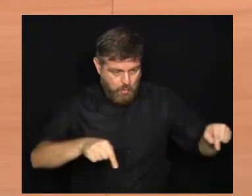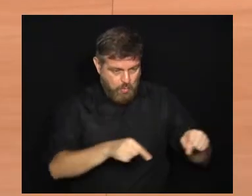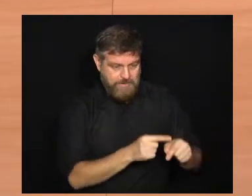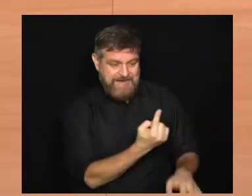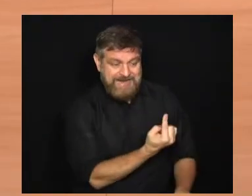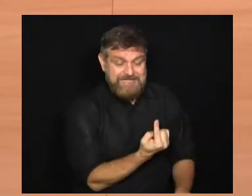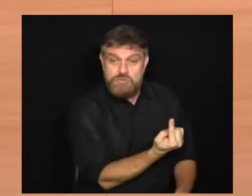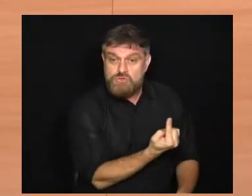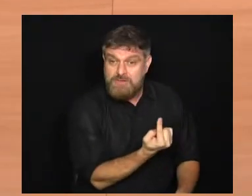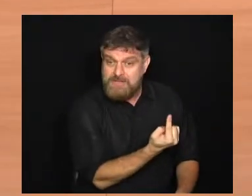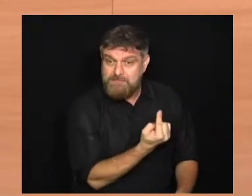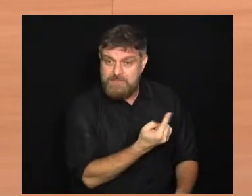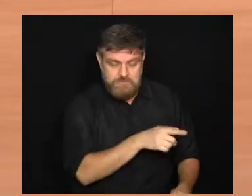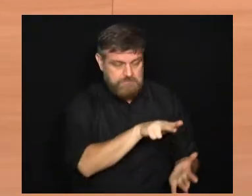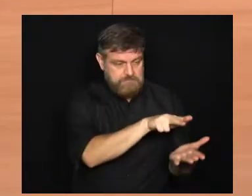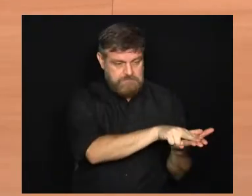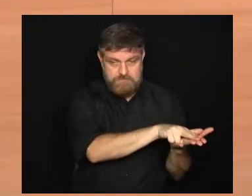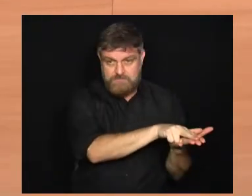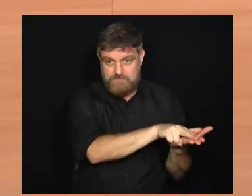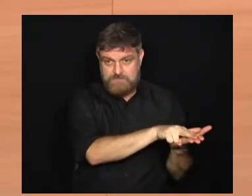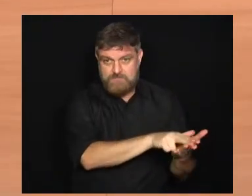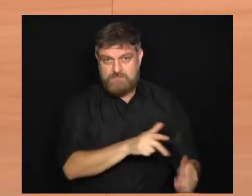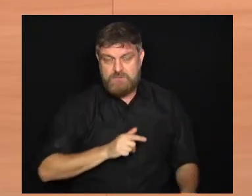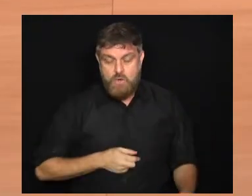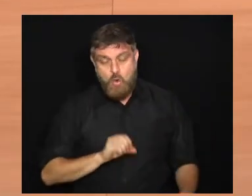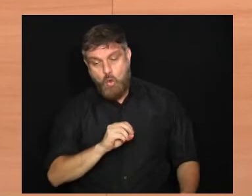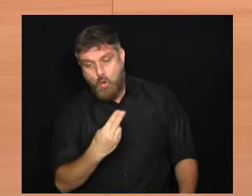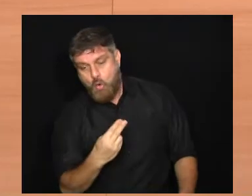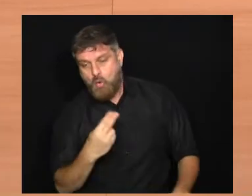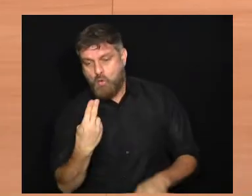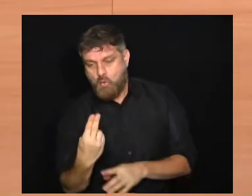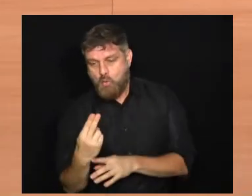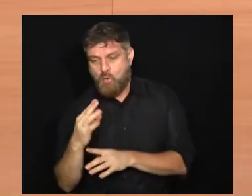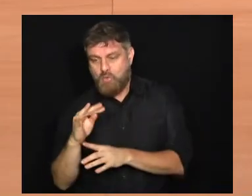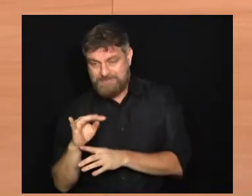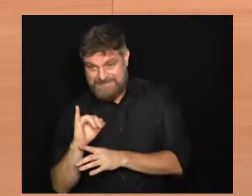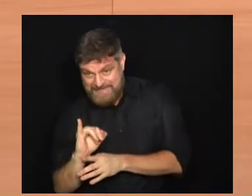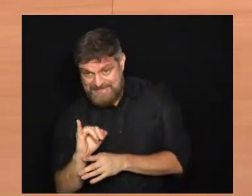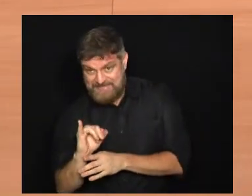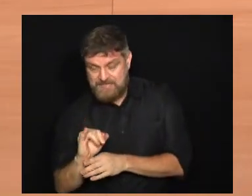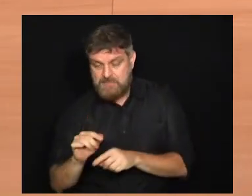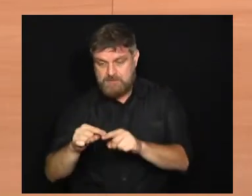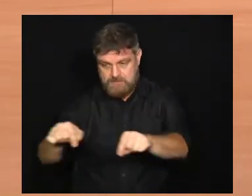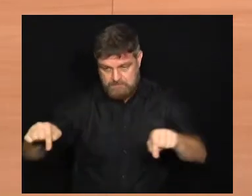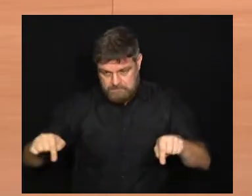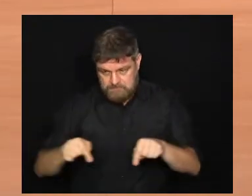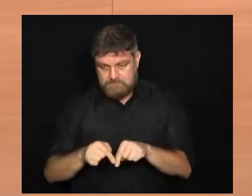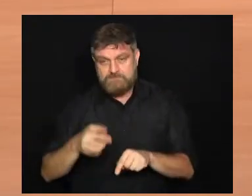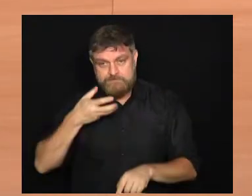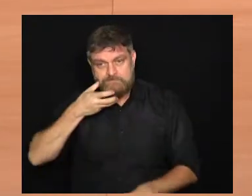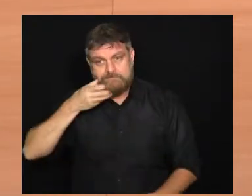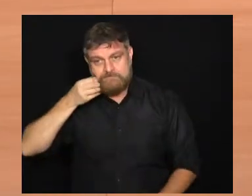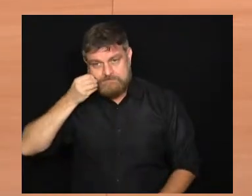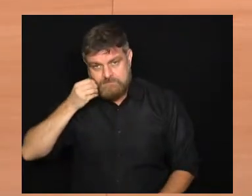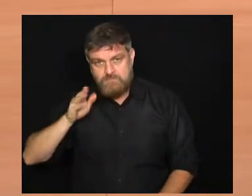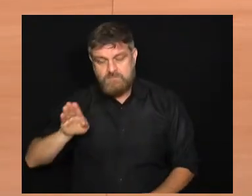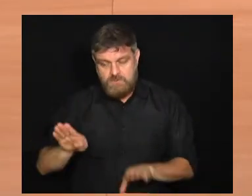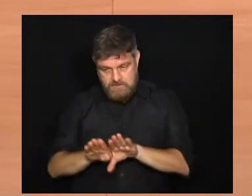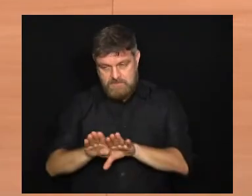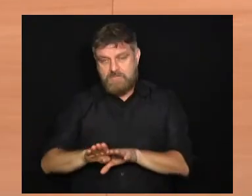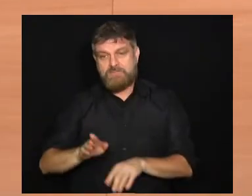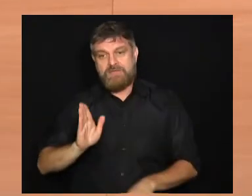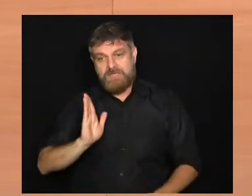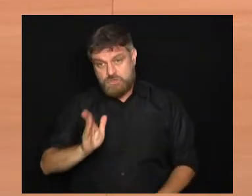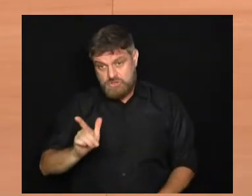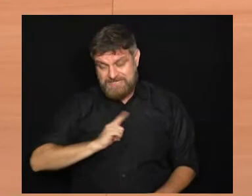isolamento, que não há necessidade de cuidados de UTI ou de uma unidade respiratória mais avançada, e dentro da própria UTI